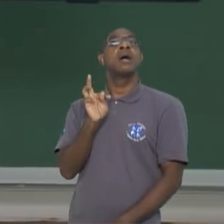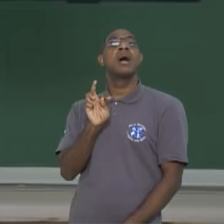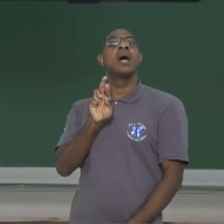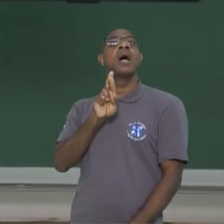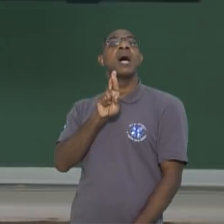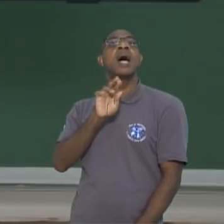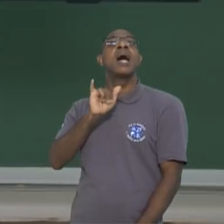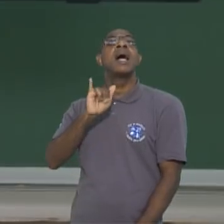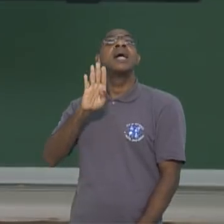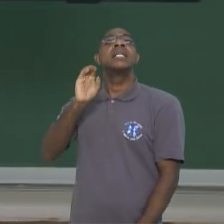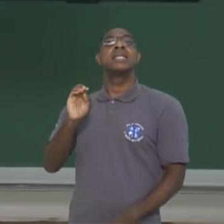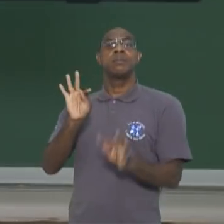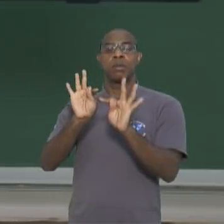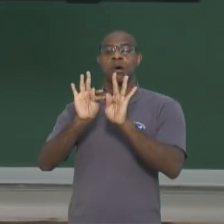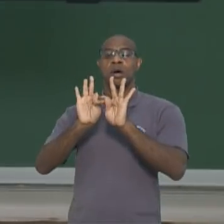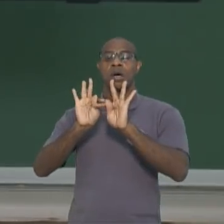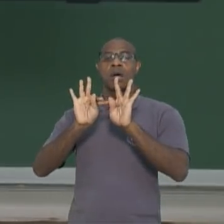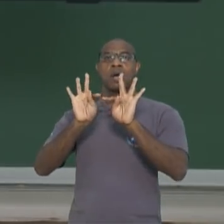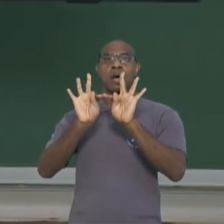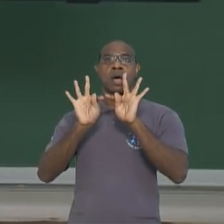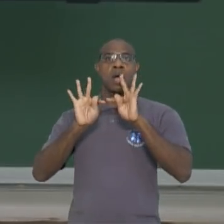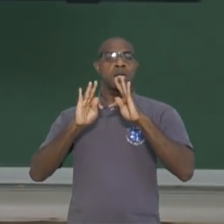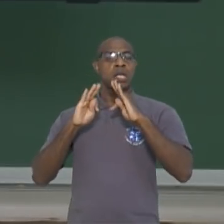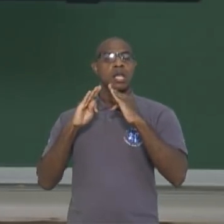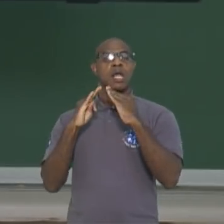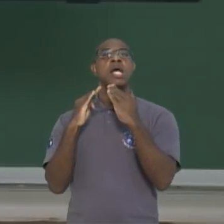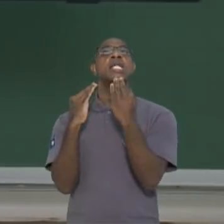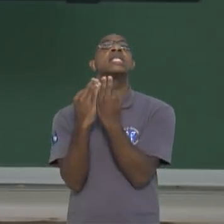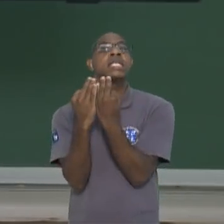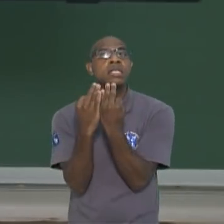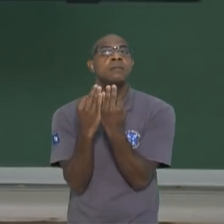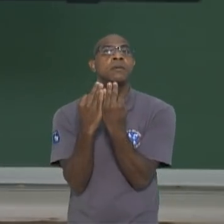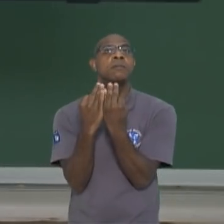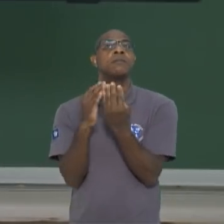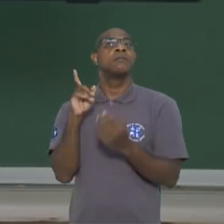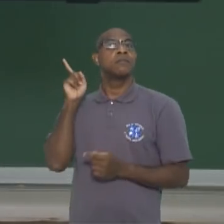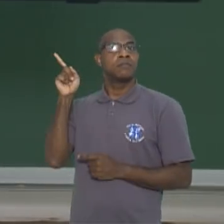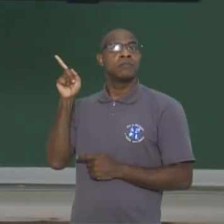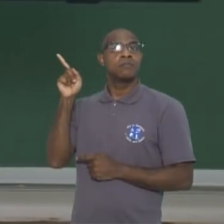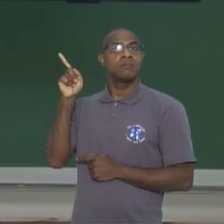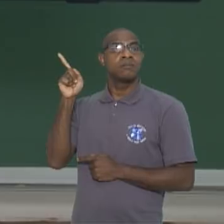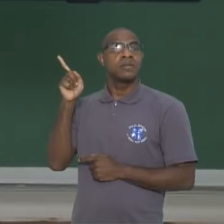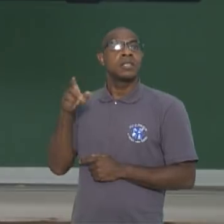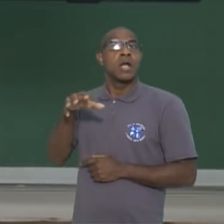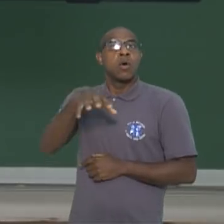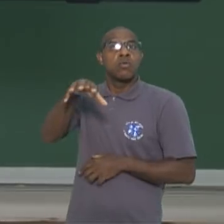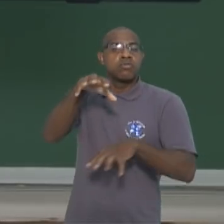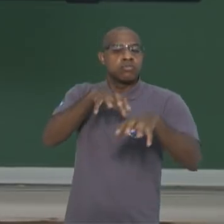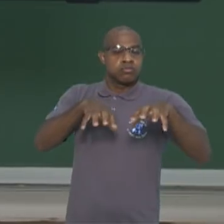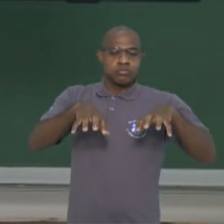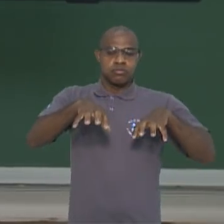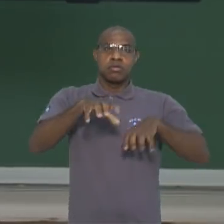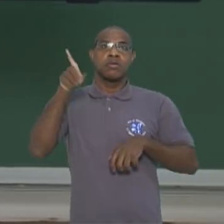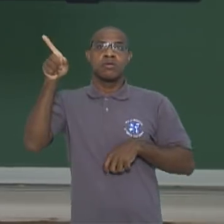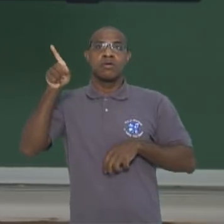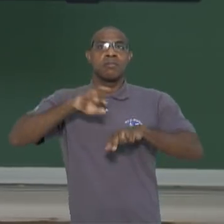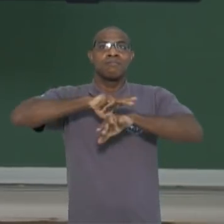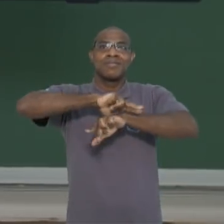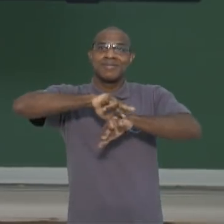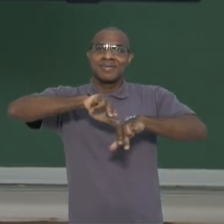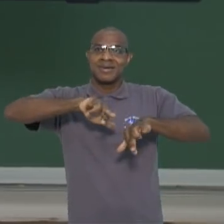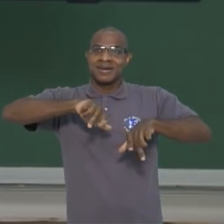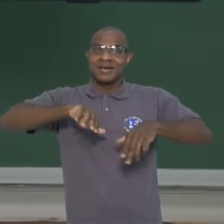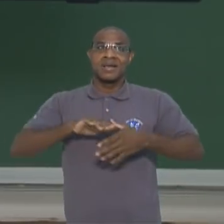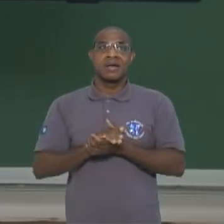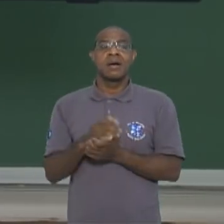Itália hoje. Os vândalos no norte da África, Marrocos, Egito, aquela área ali. Os anglo-saxões na